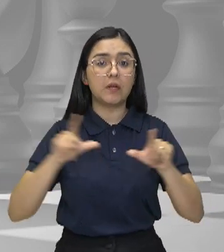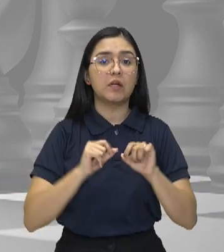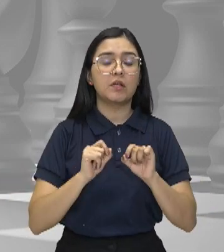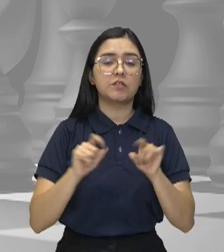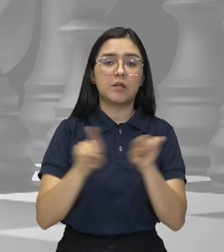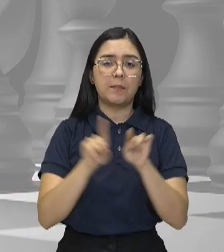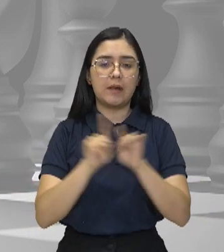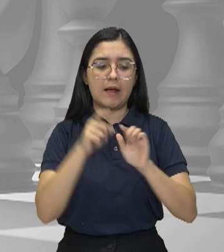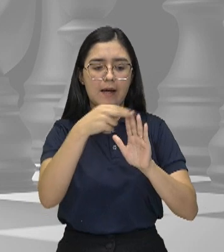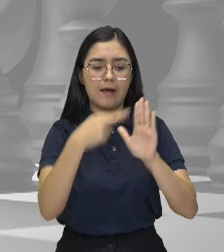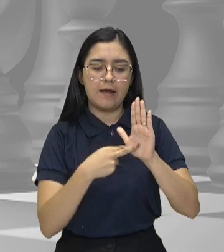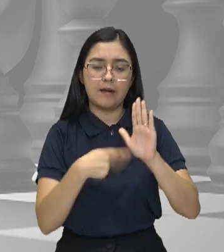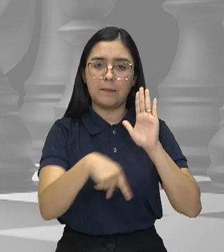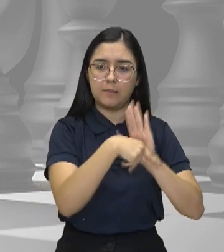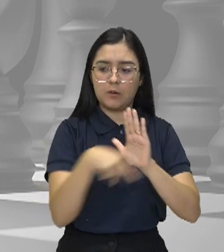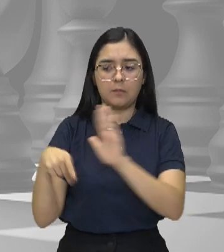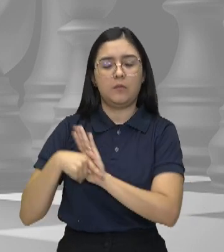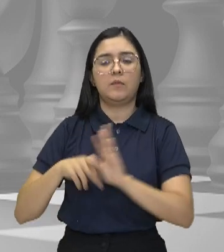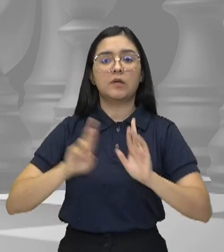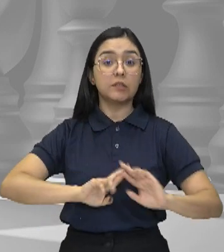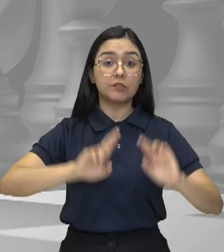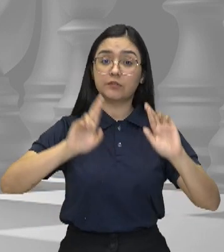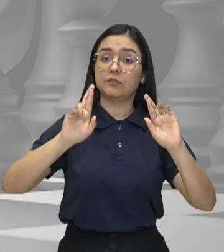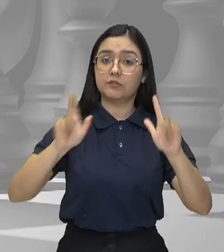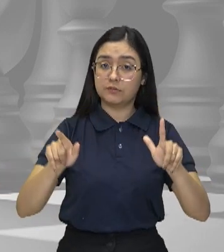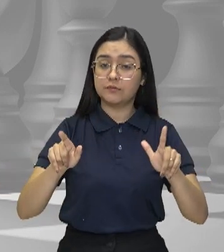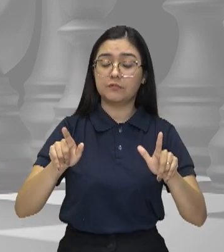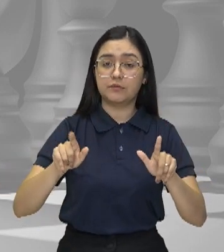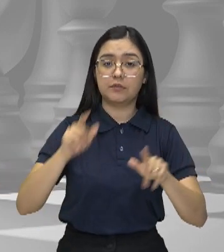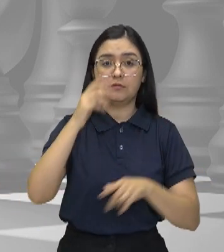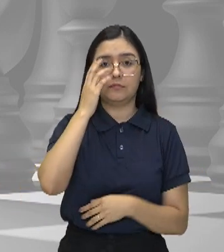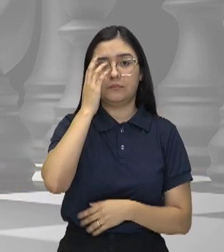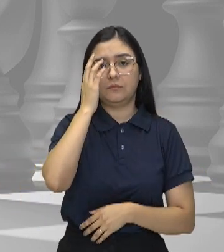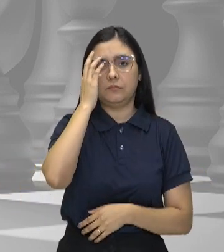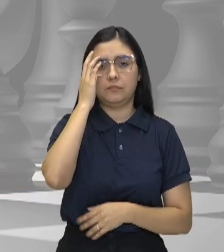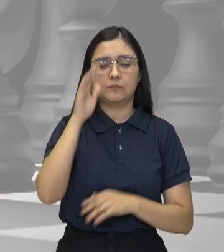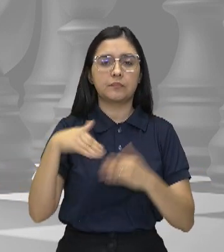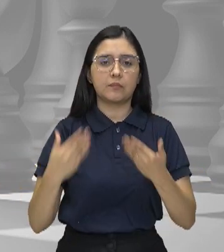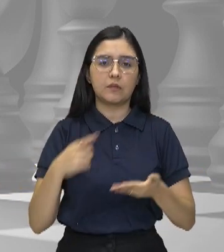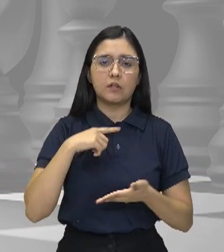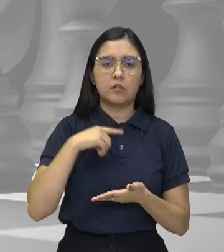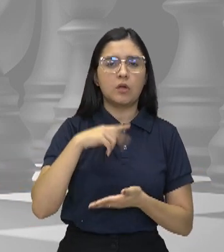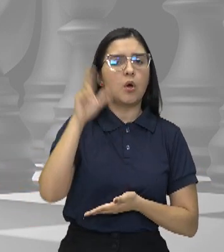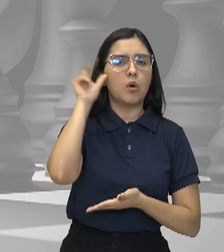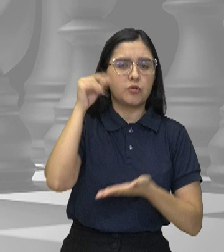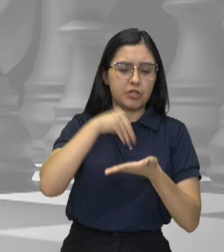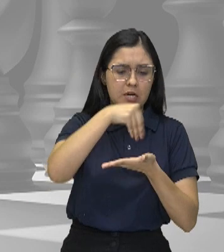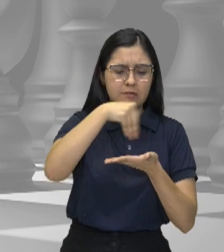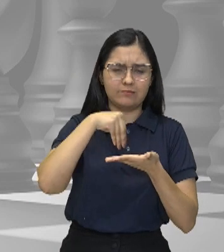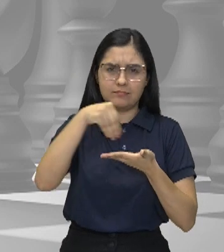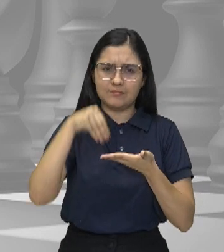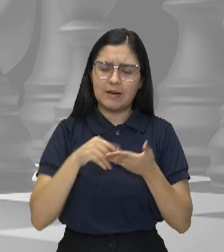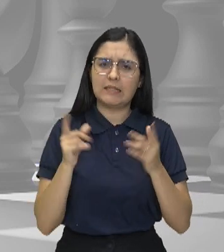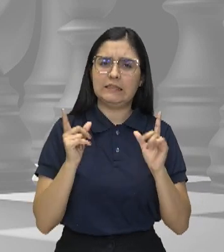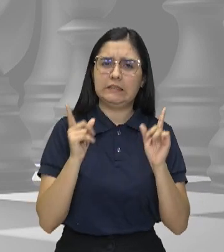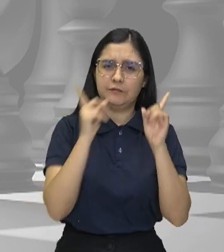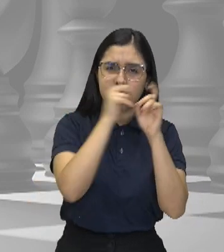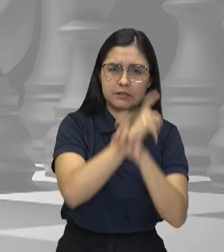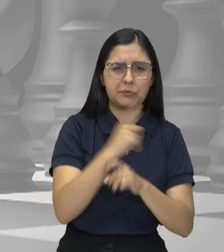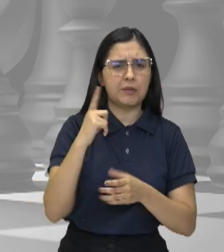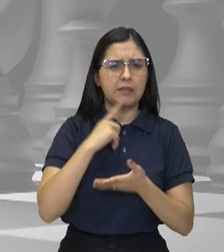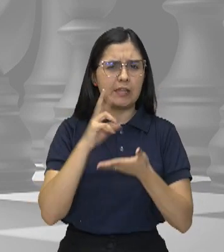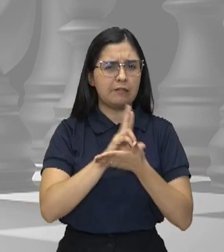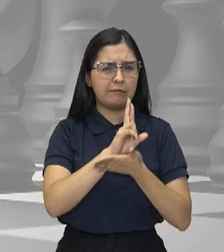jogar o jogo da dama é bem diferente da maneira de jogar o xadrez. O xadrez ele é bem mais complexo, envolve